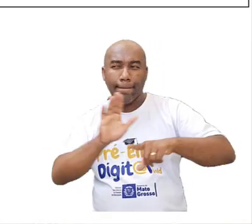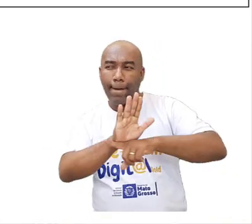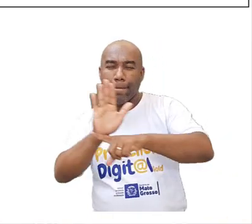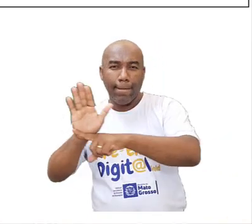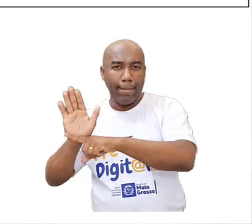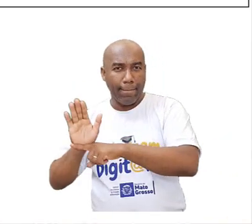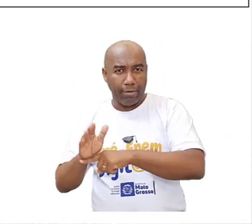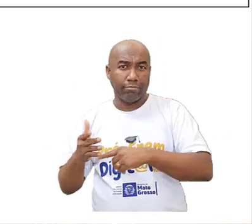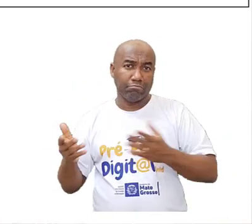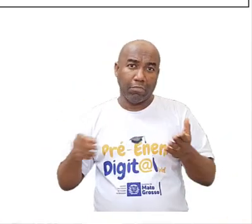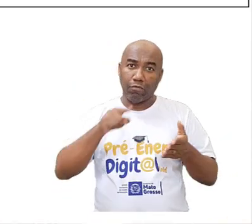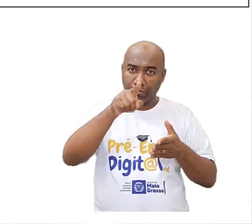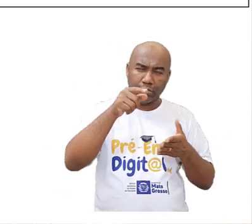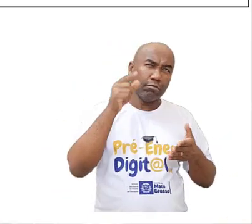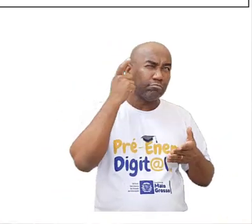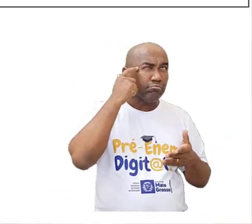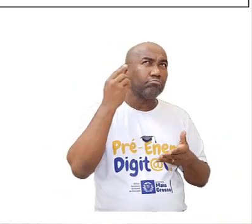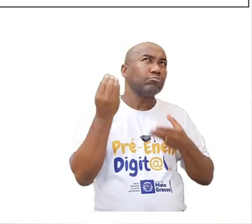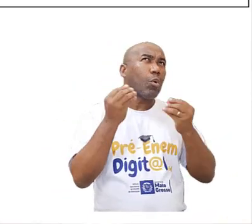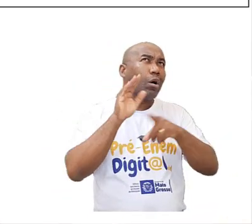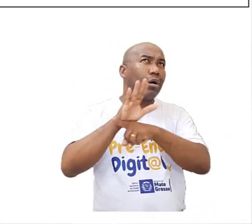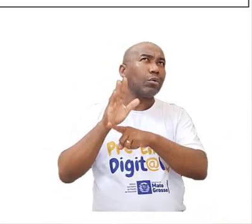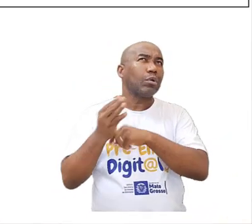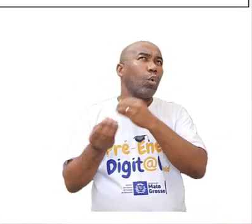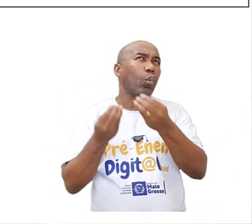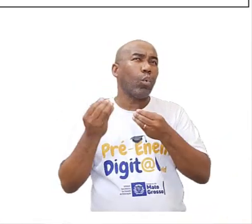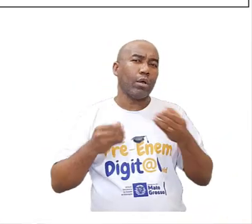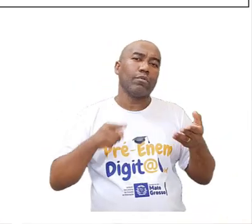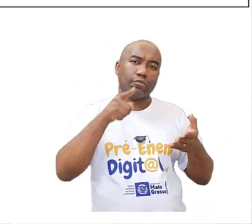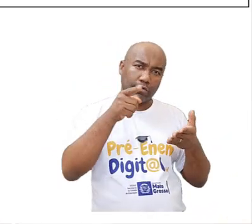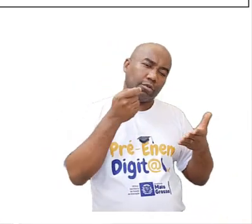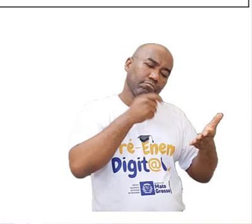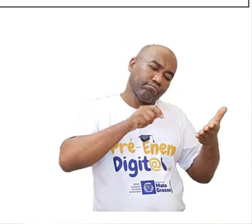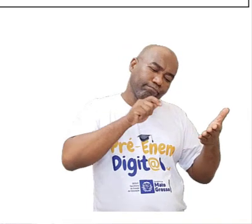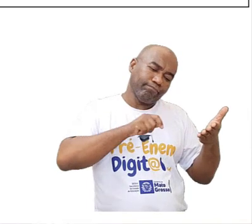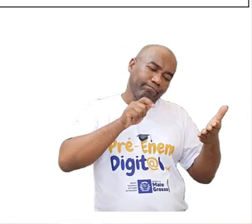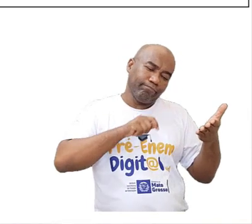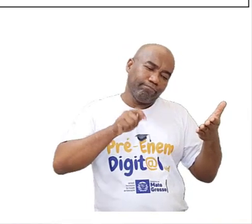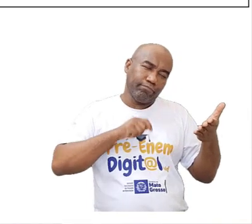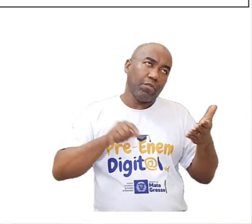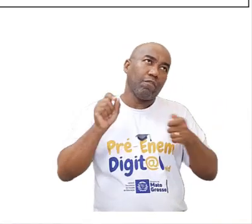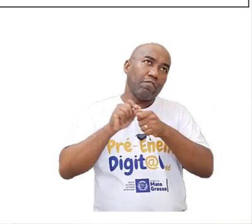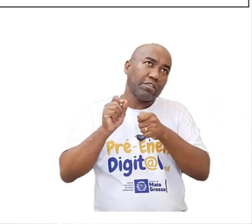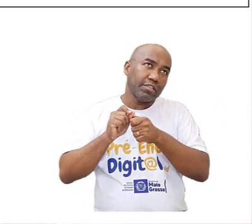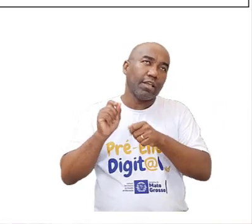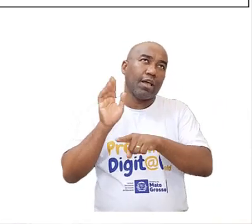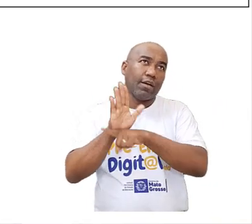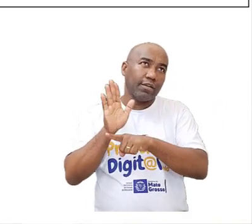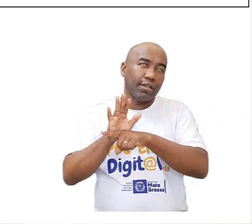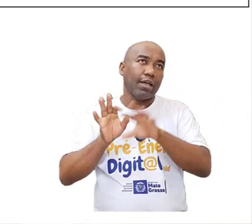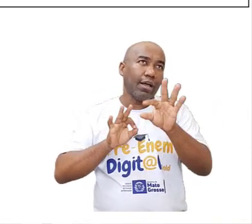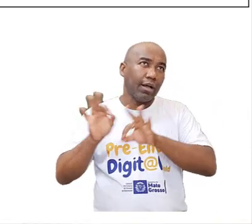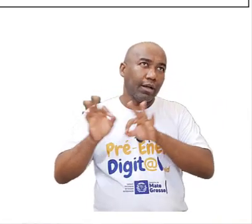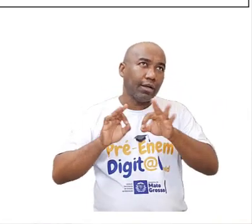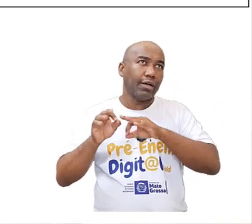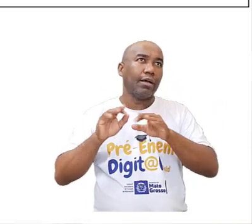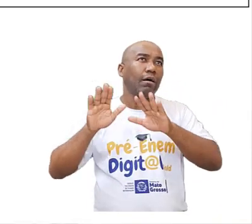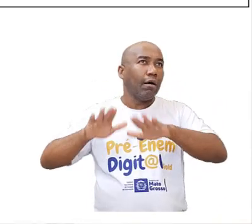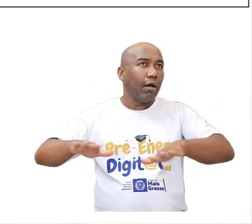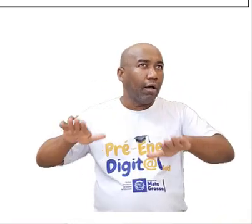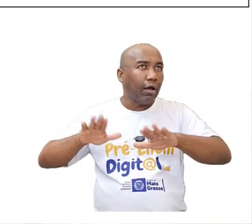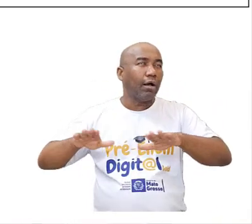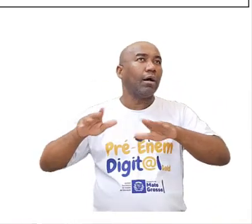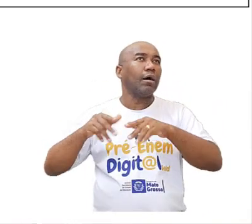algumas dicas de verbos para você usar na sua conclusão. Então você pode pedir, ó, efetuar, realizar, conquistar,